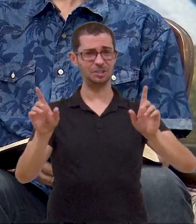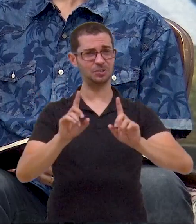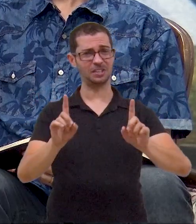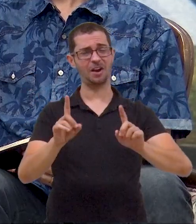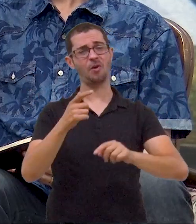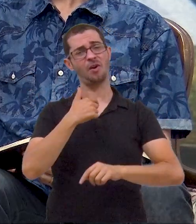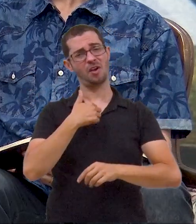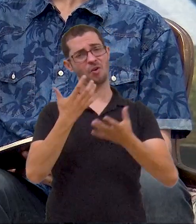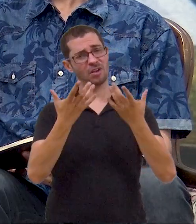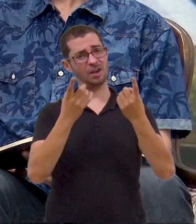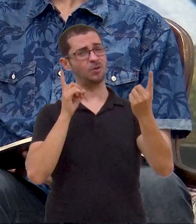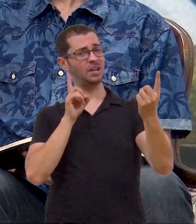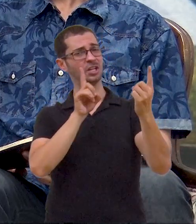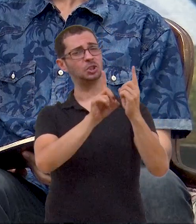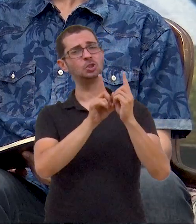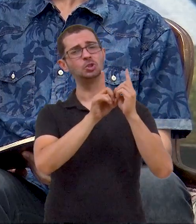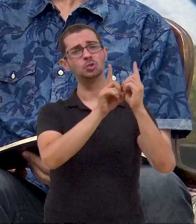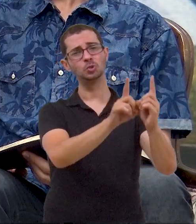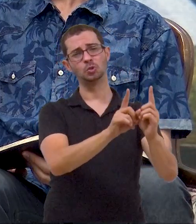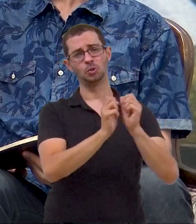Senhor. Se o Senhor não for comigo,